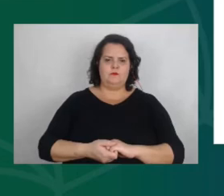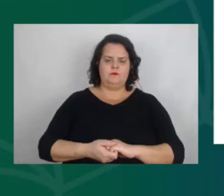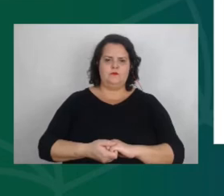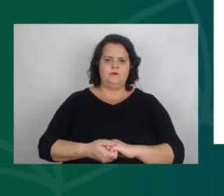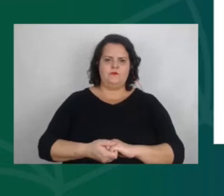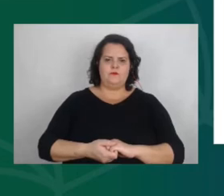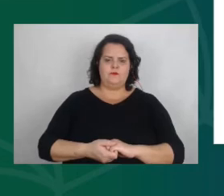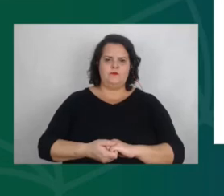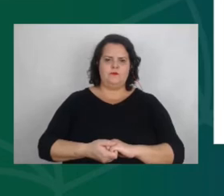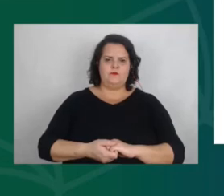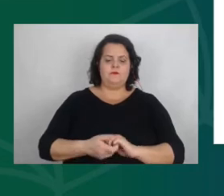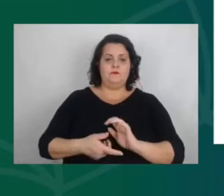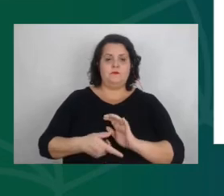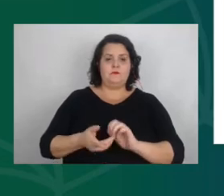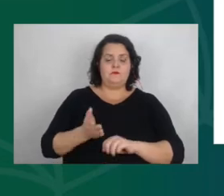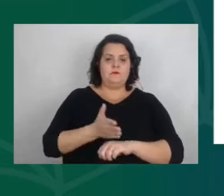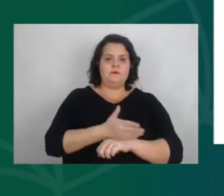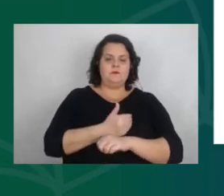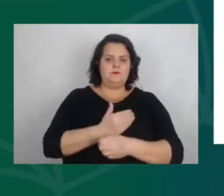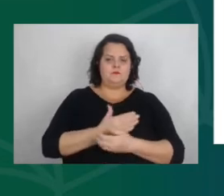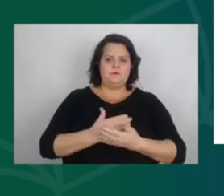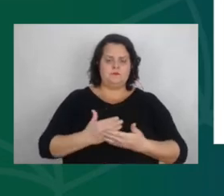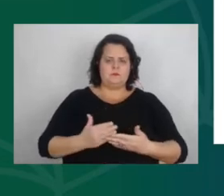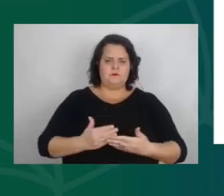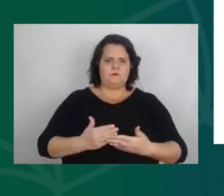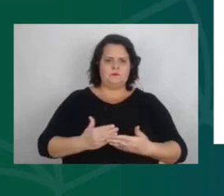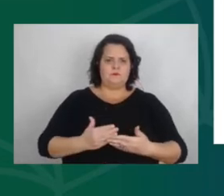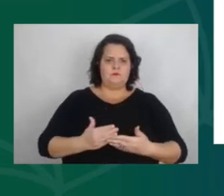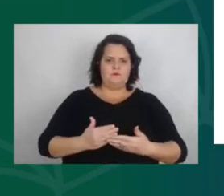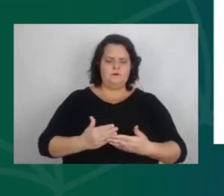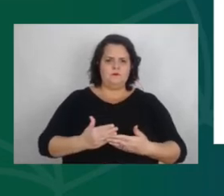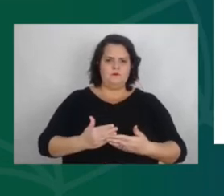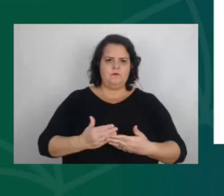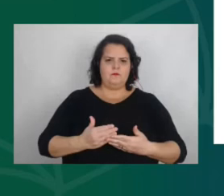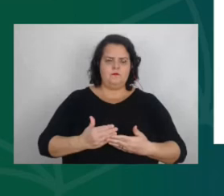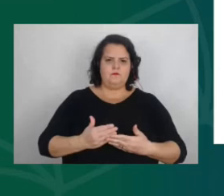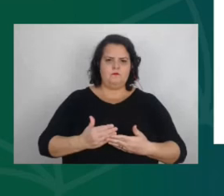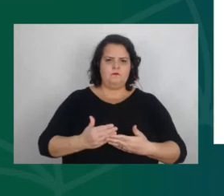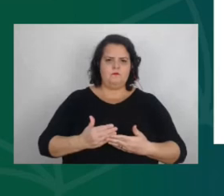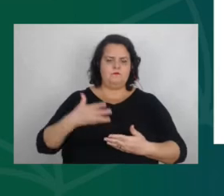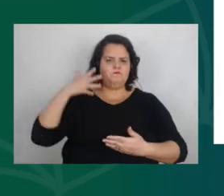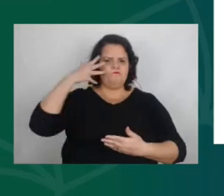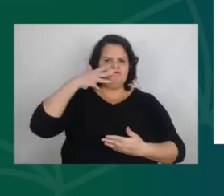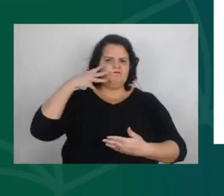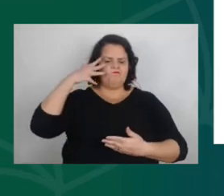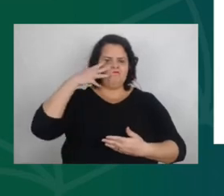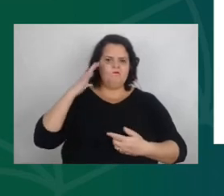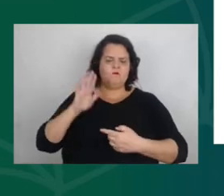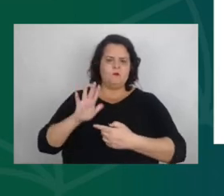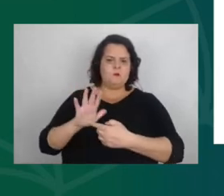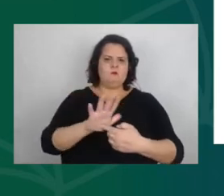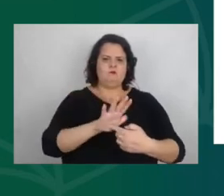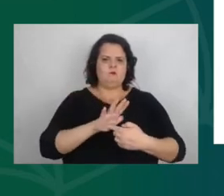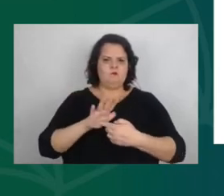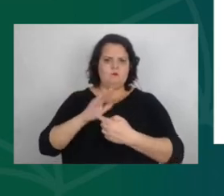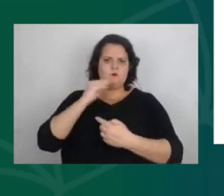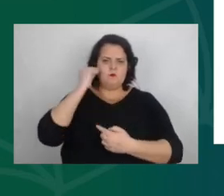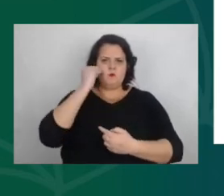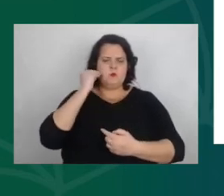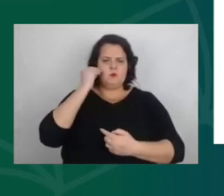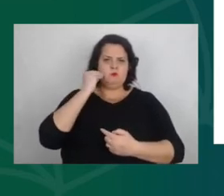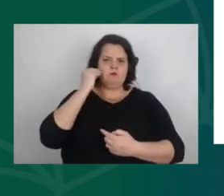Antes de eu começar a apresentação, acho que com a professora eu vou trazer um pouquinho da nossa experiência, né, e um pouquinho do nosso foco que o